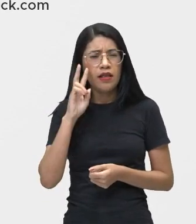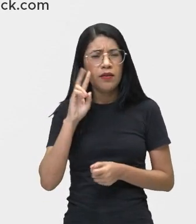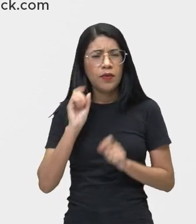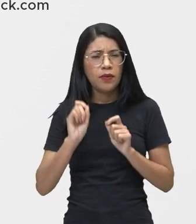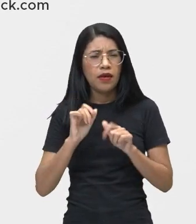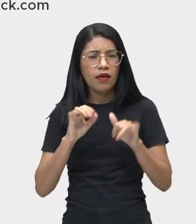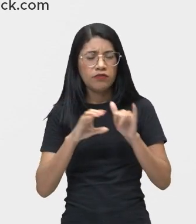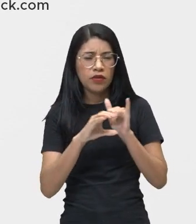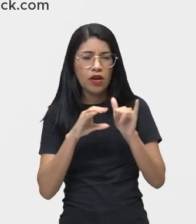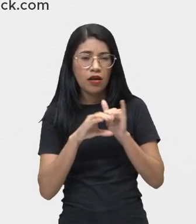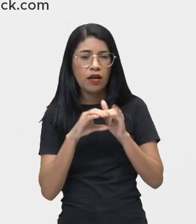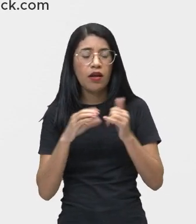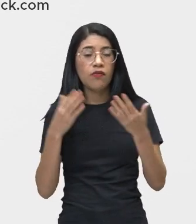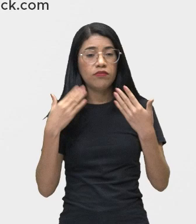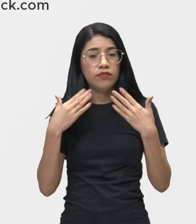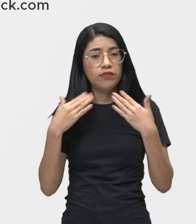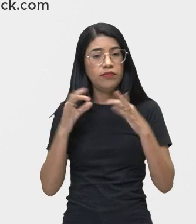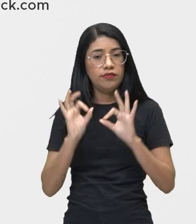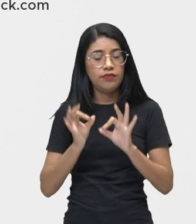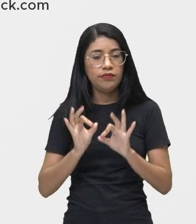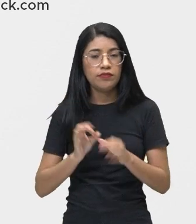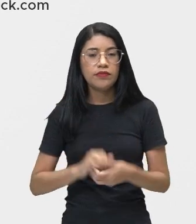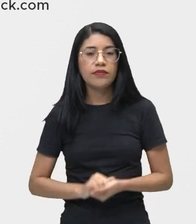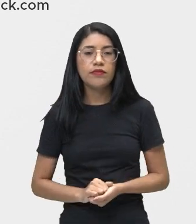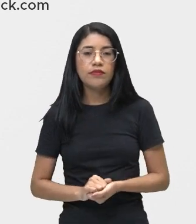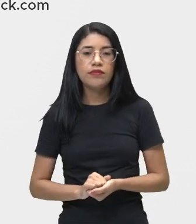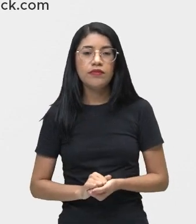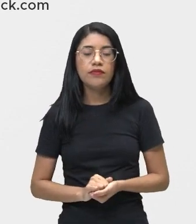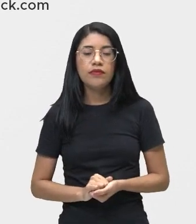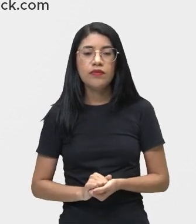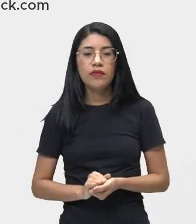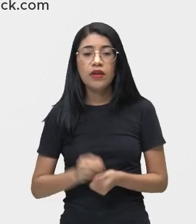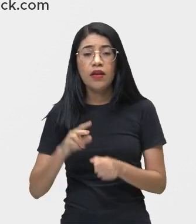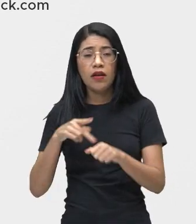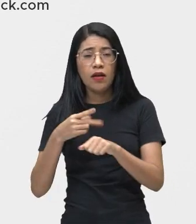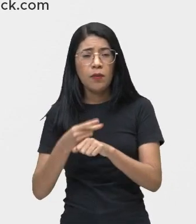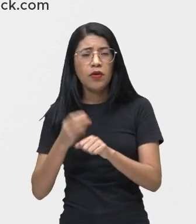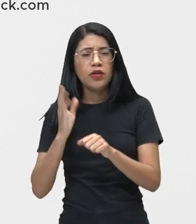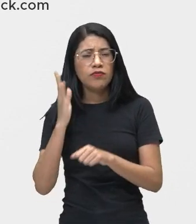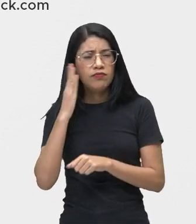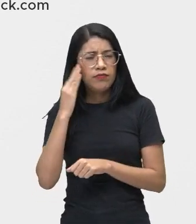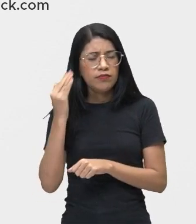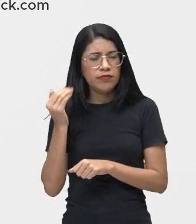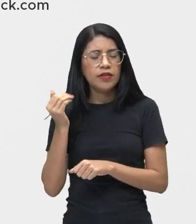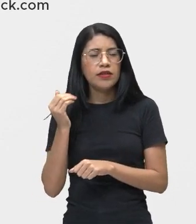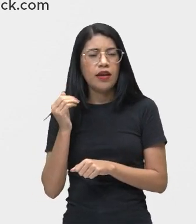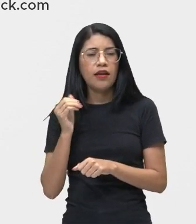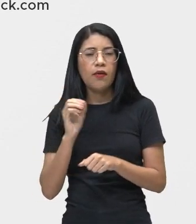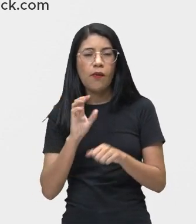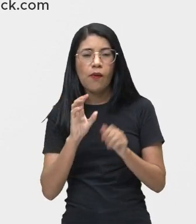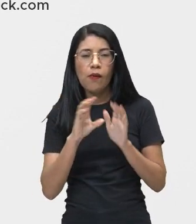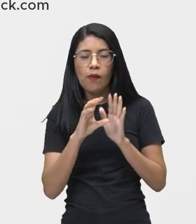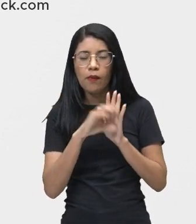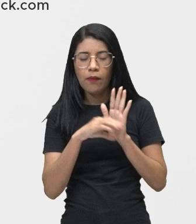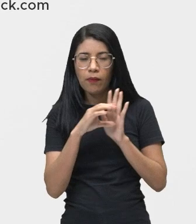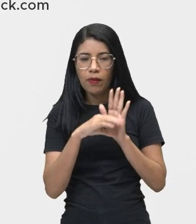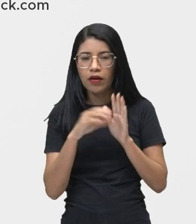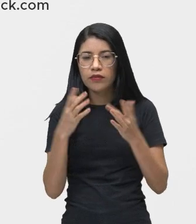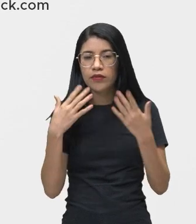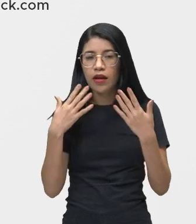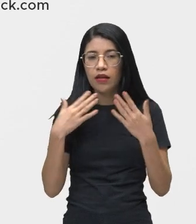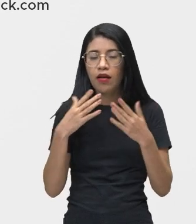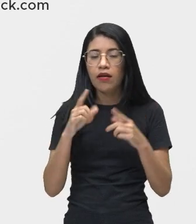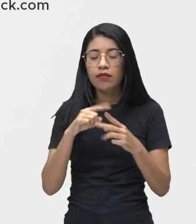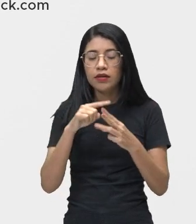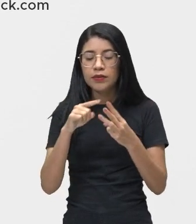o calor. Agora, depois que eu já sei, por definição, o que é o calor, eu tenho esses processos